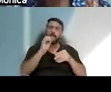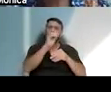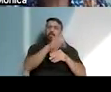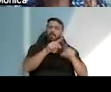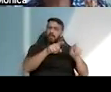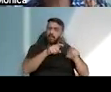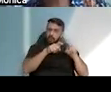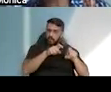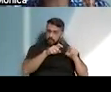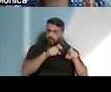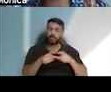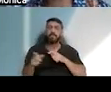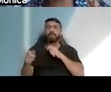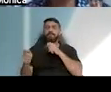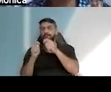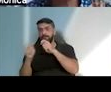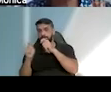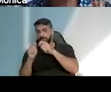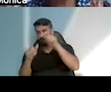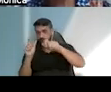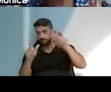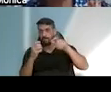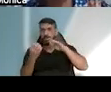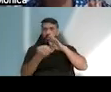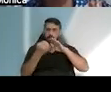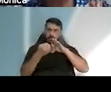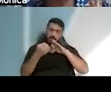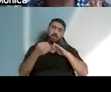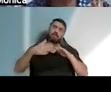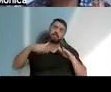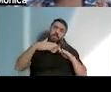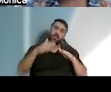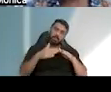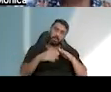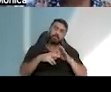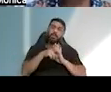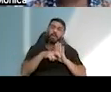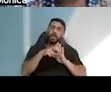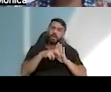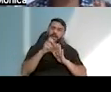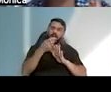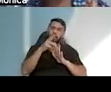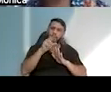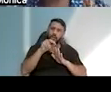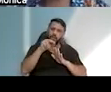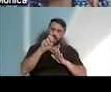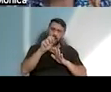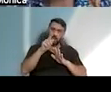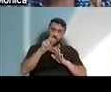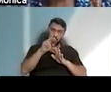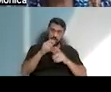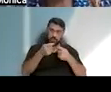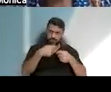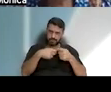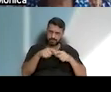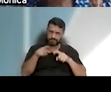vão entrevistar empresas do agronegócio para ver se comprariam o produto, para ver